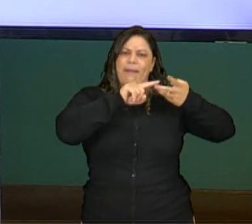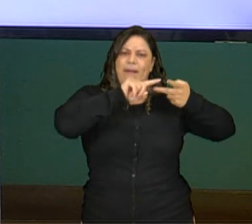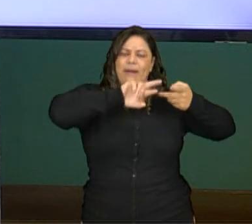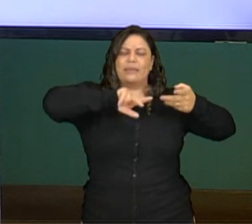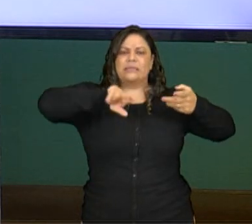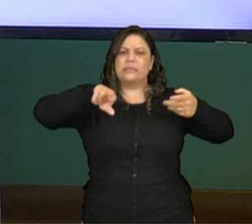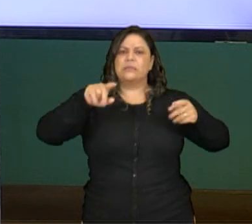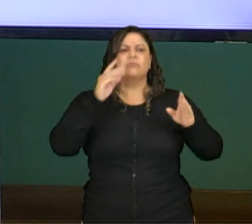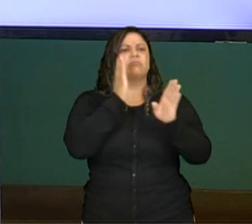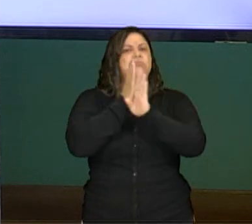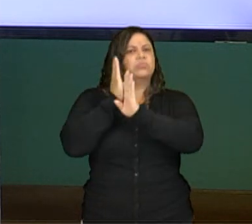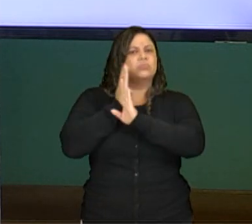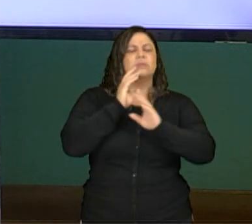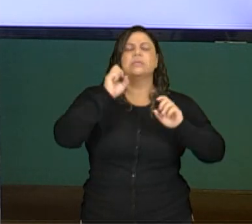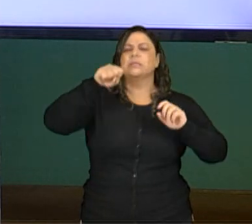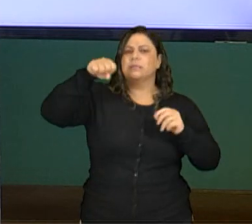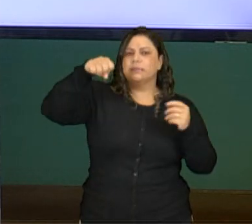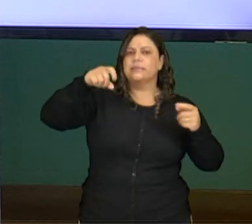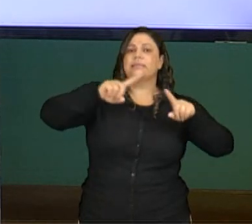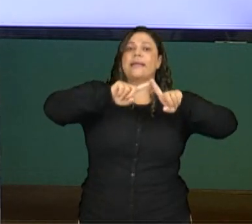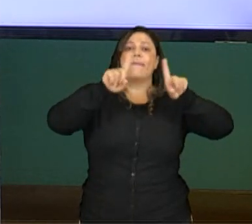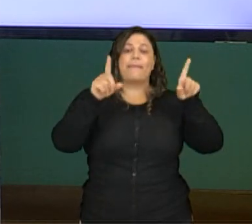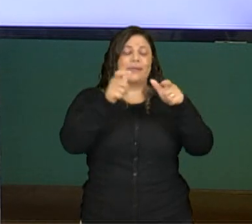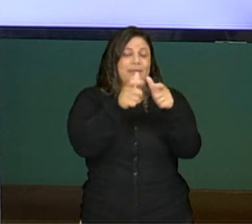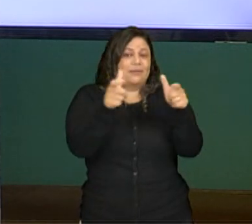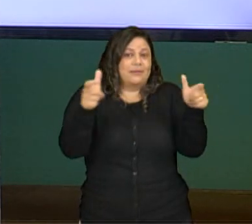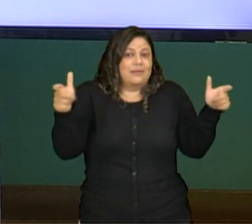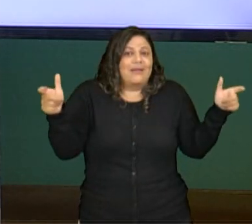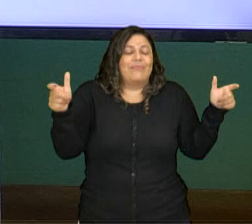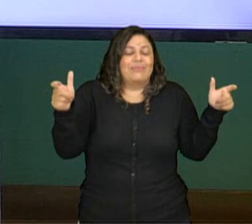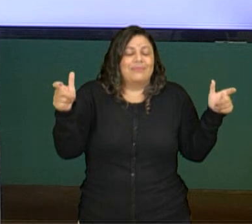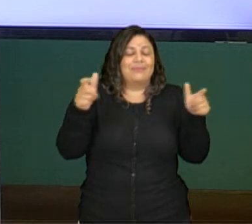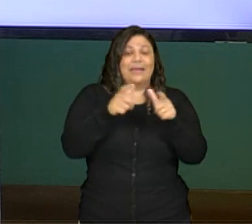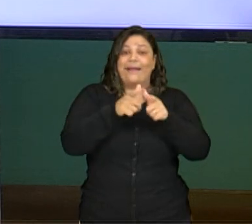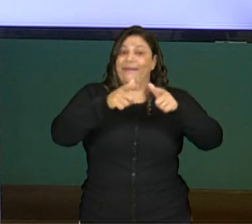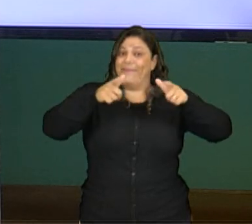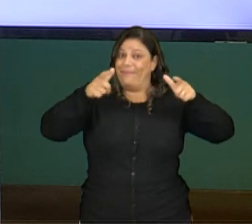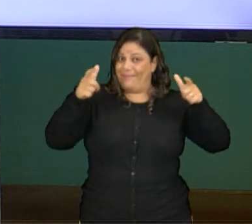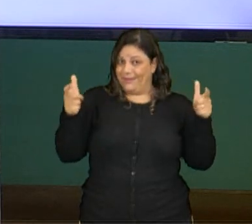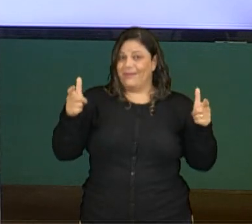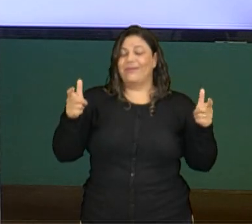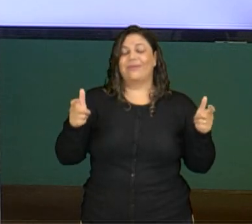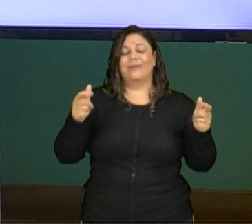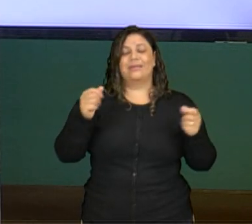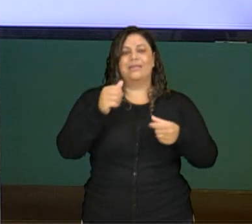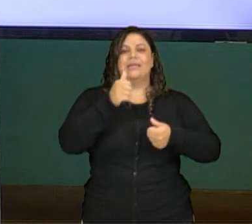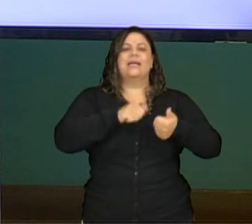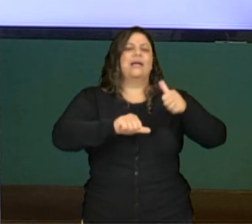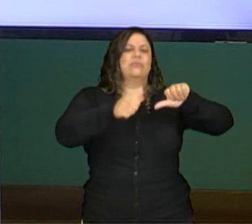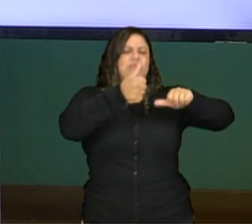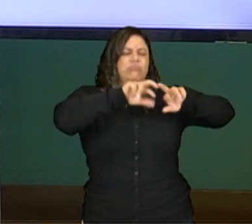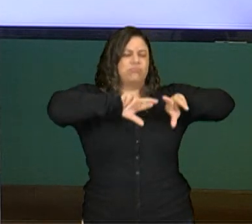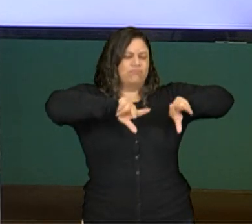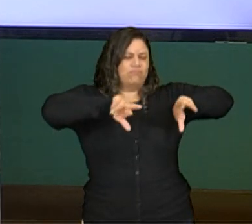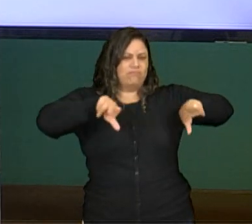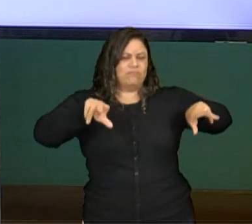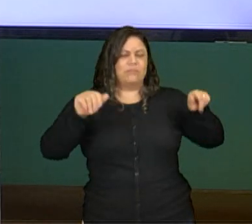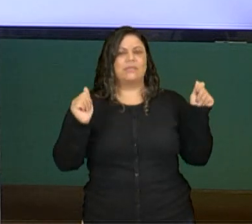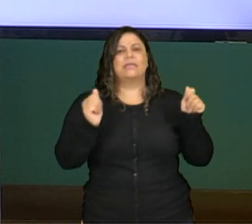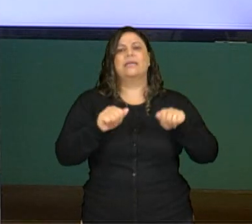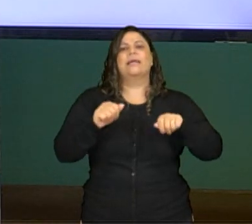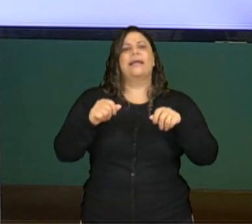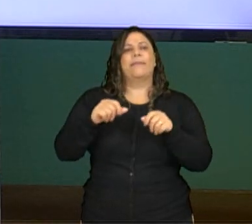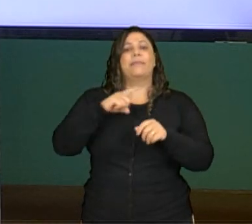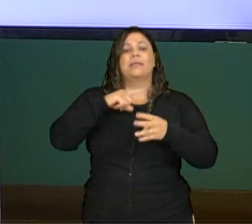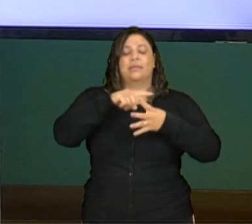Sim, encontraremos, mas a maioria esmagadora das substâncias orgânicas, elas são constituídas por